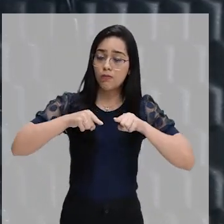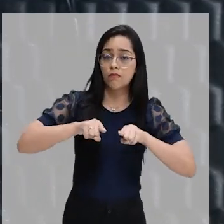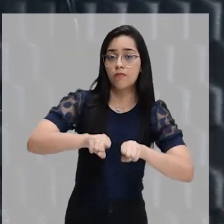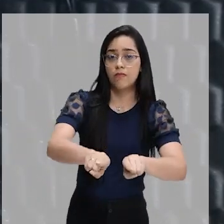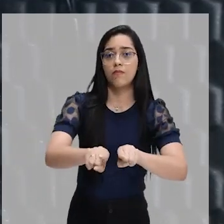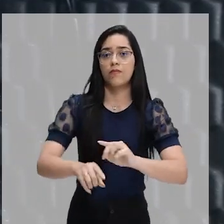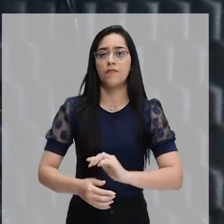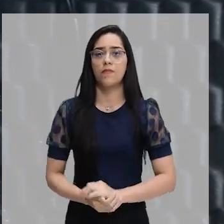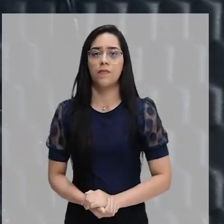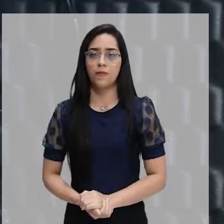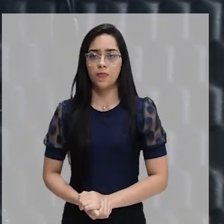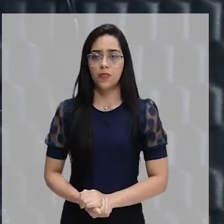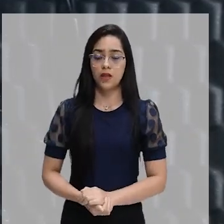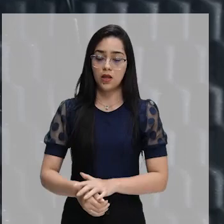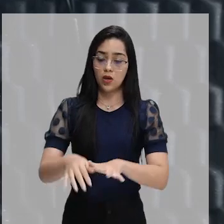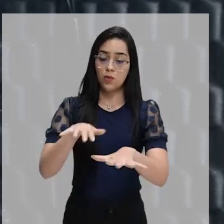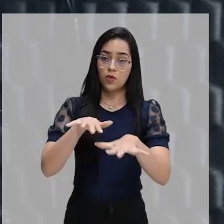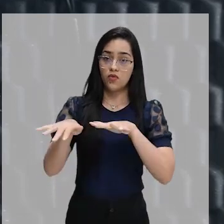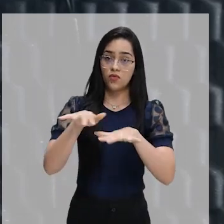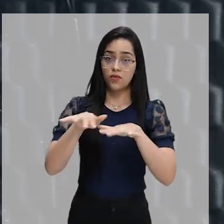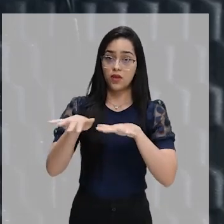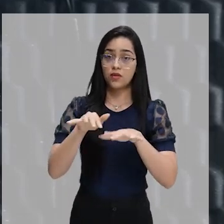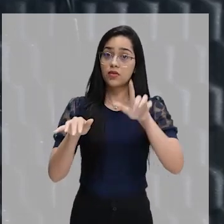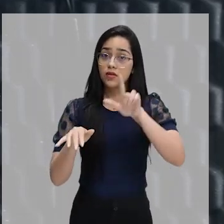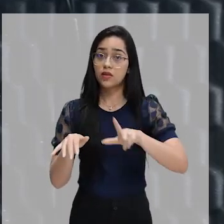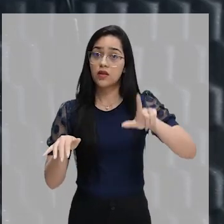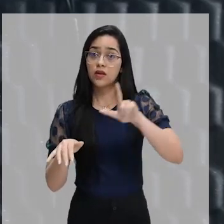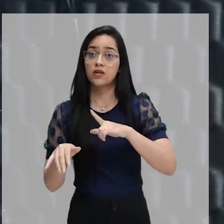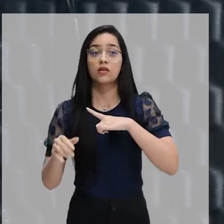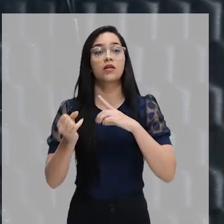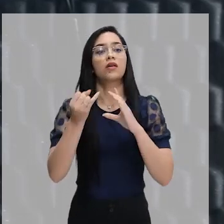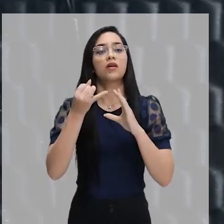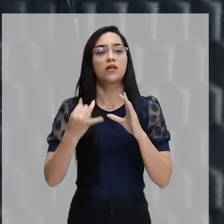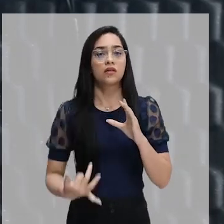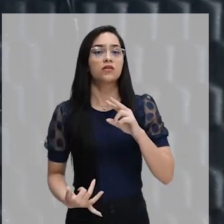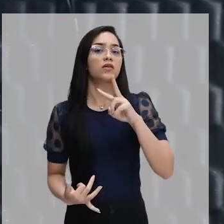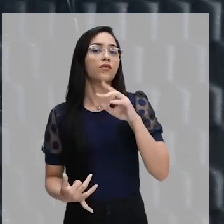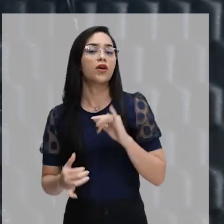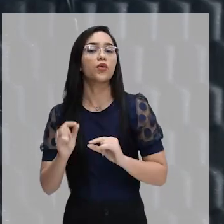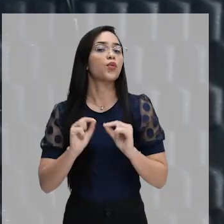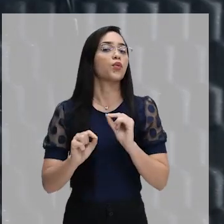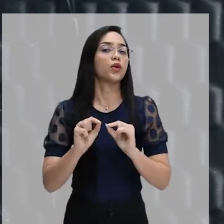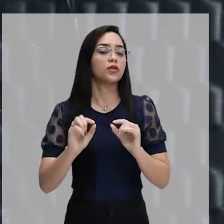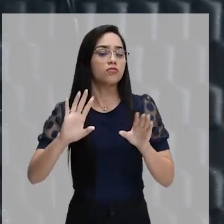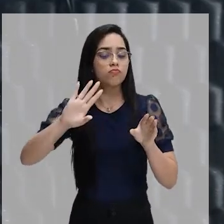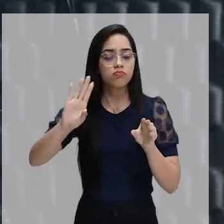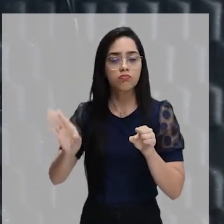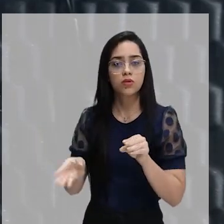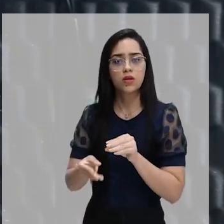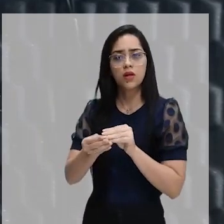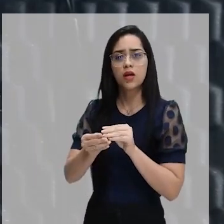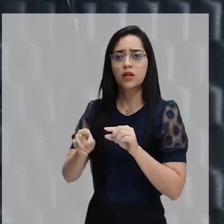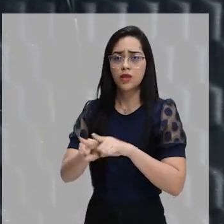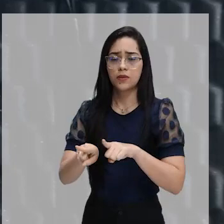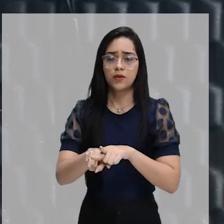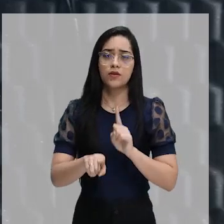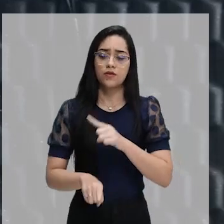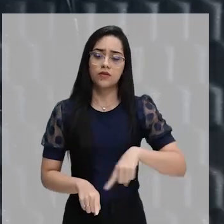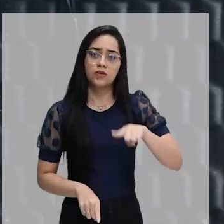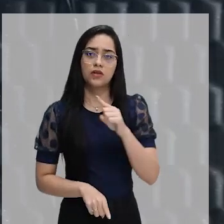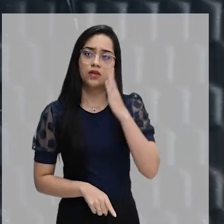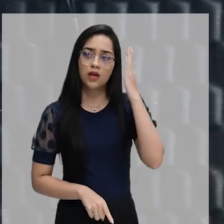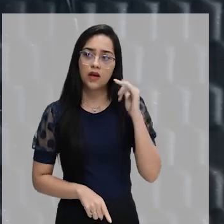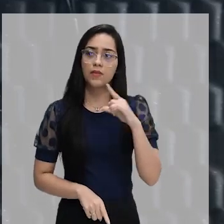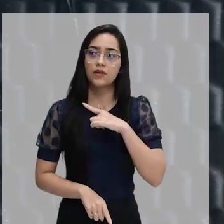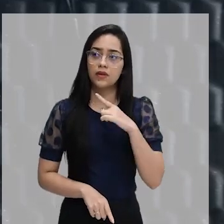concomitantes. Eles são movimentos literários que têm características que vão se complementar. Então, você já sabe, eu vim